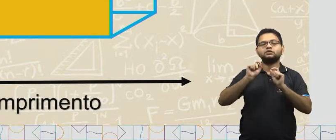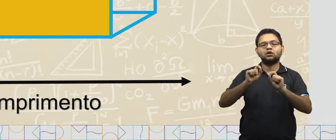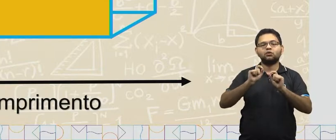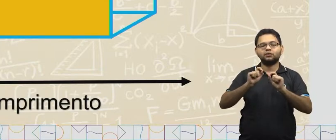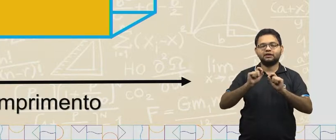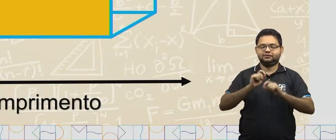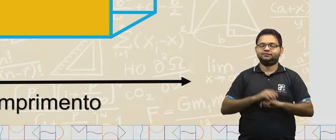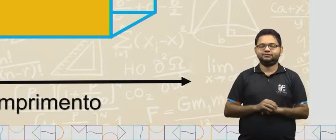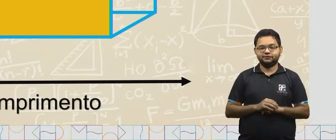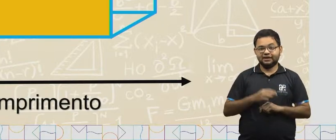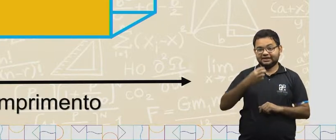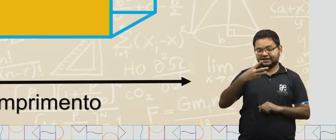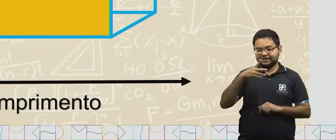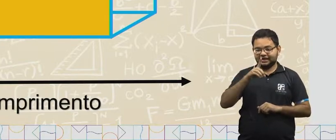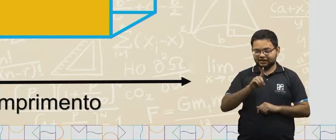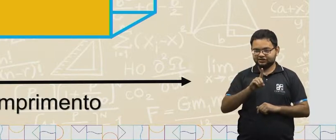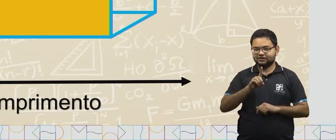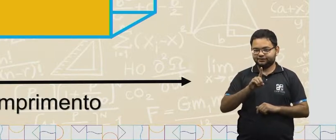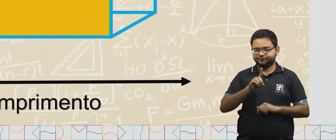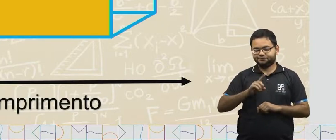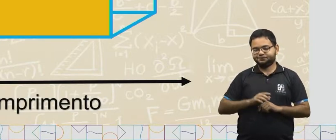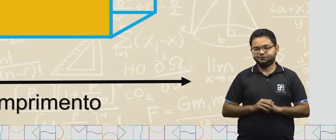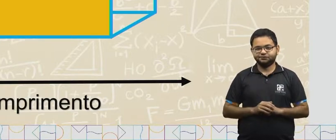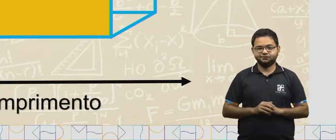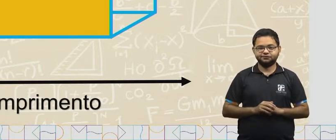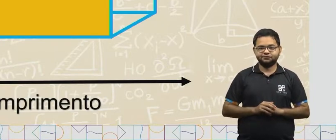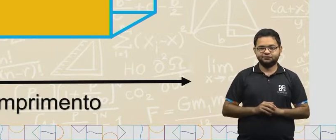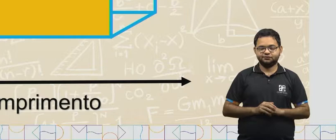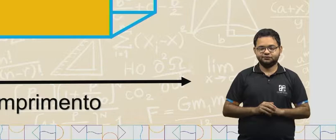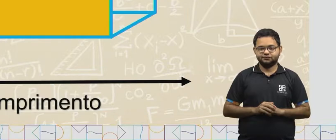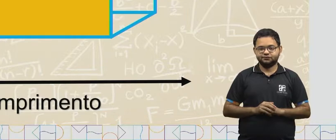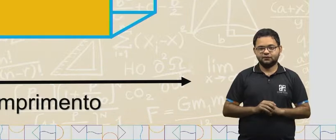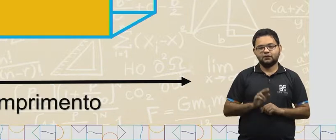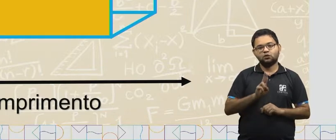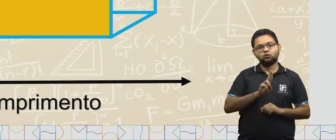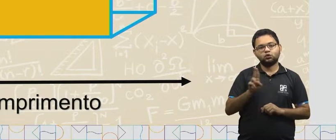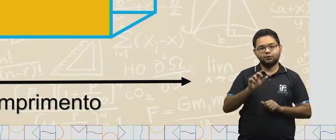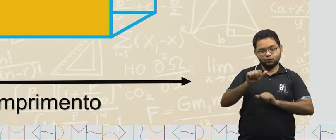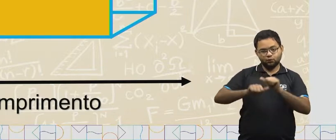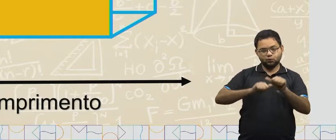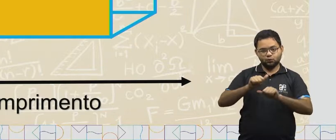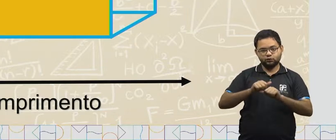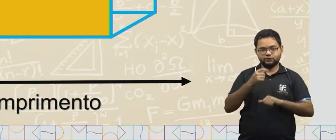objeto tridimensional, em 3D, passando a ser chamado de